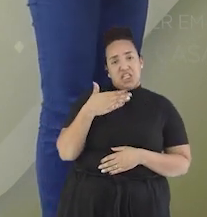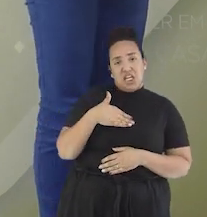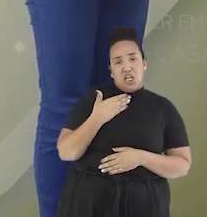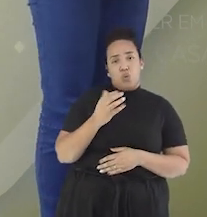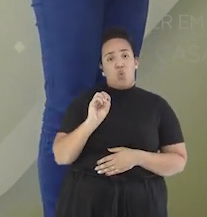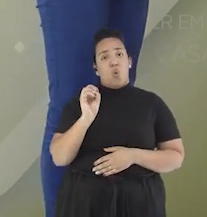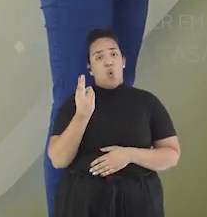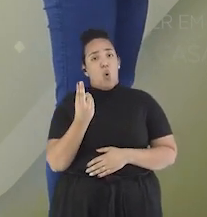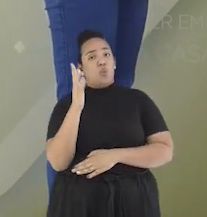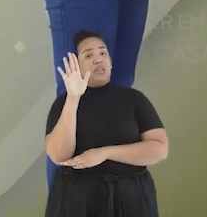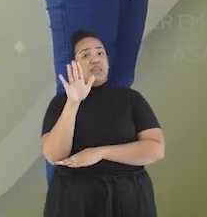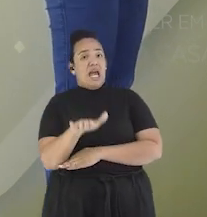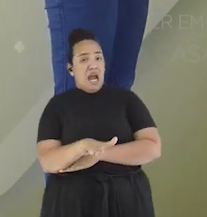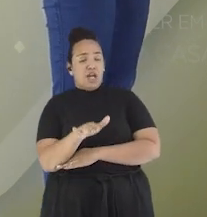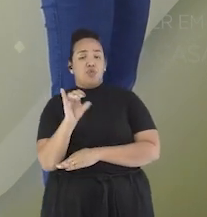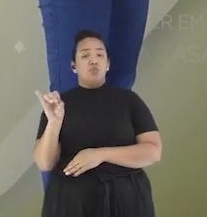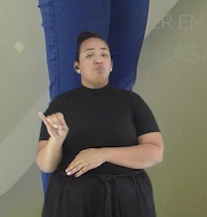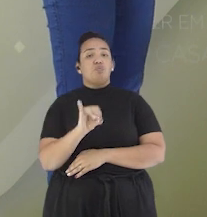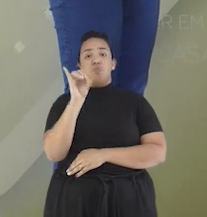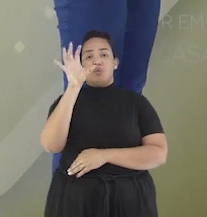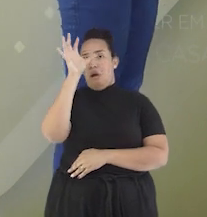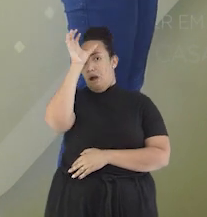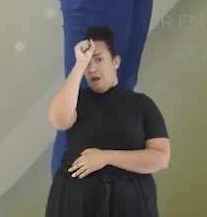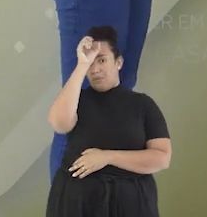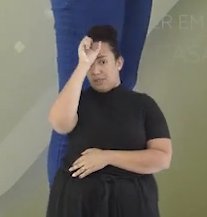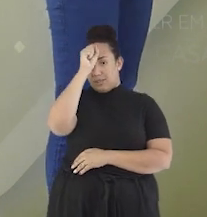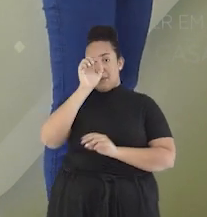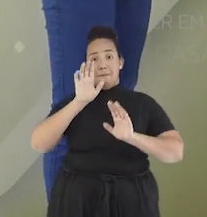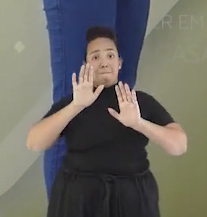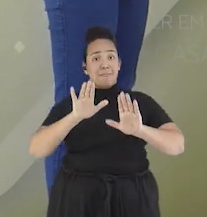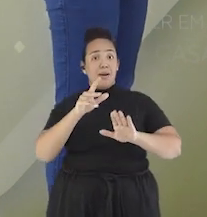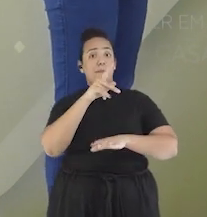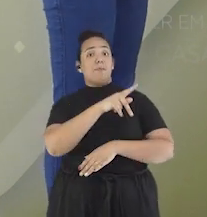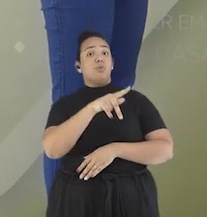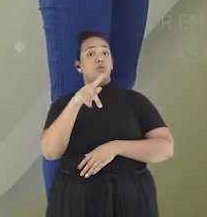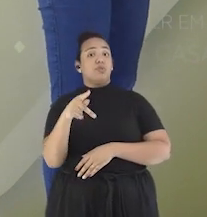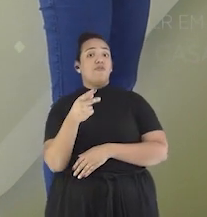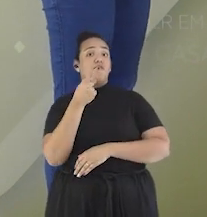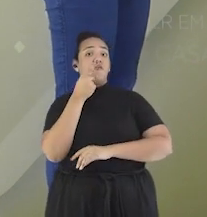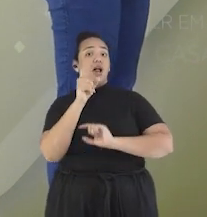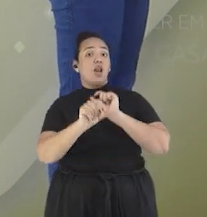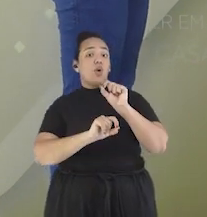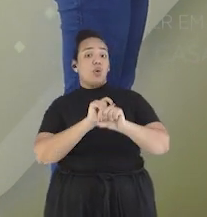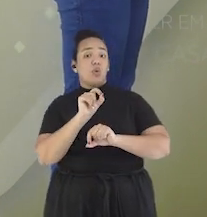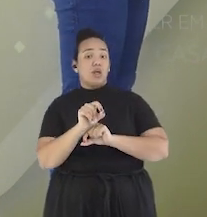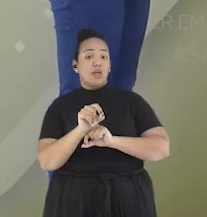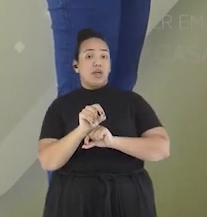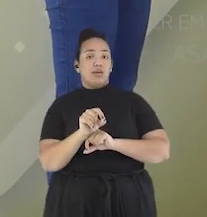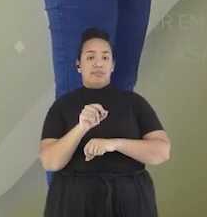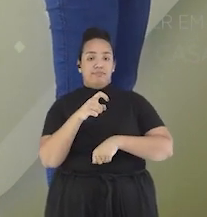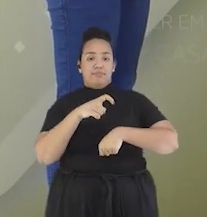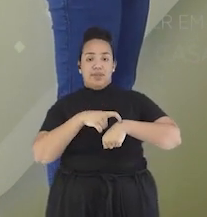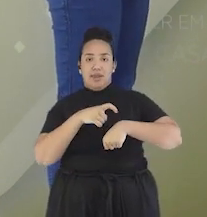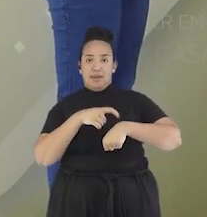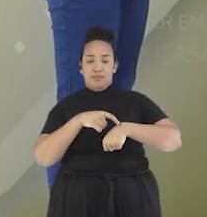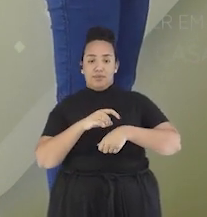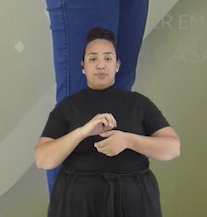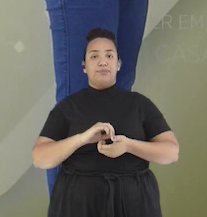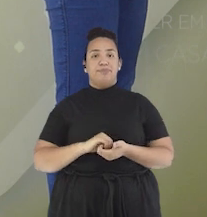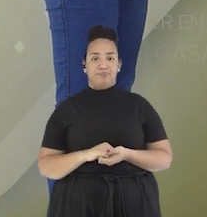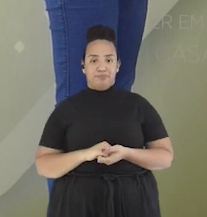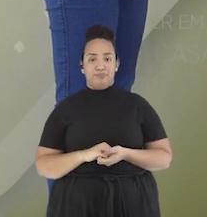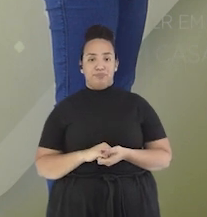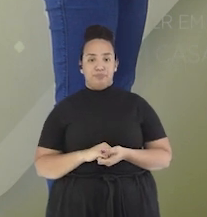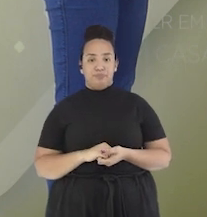o importante para o professor é aprender. Mas, na verdade, a professora estava falando sobre idade. Para a